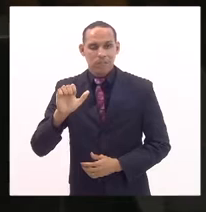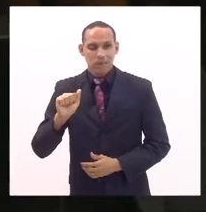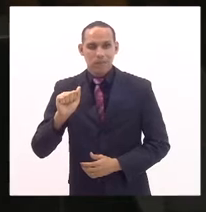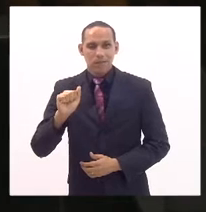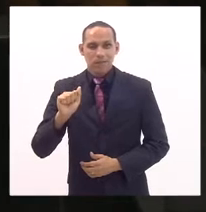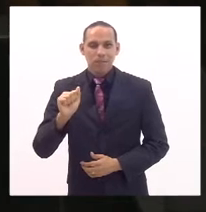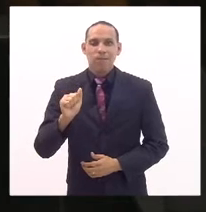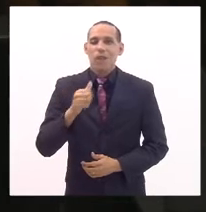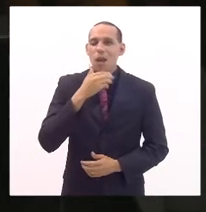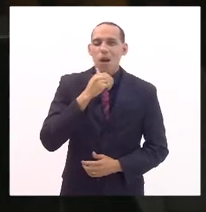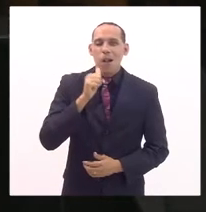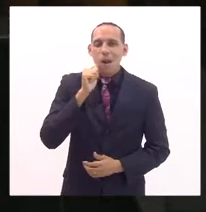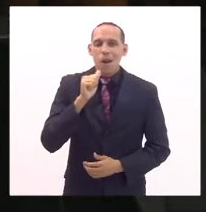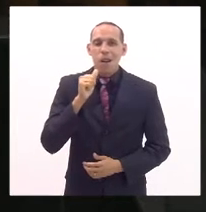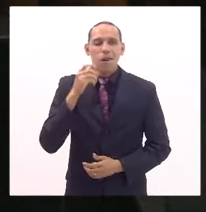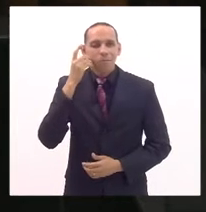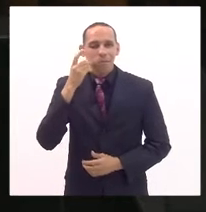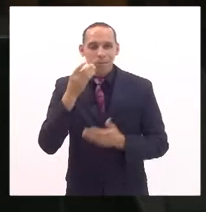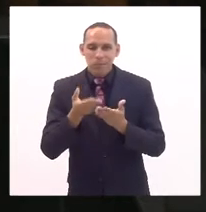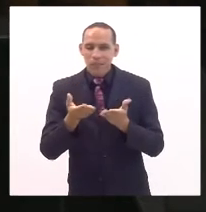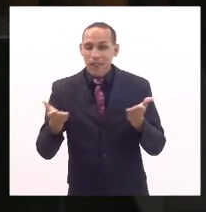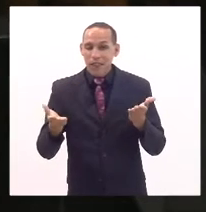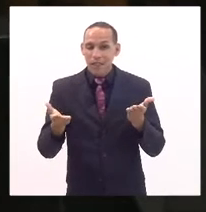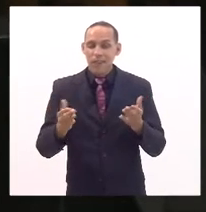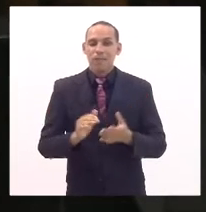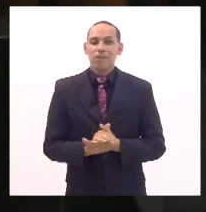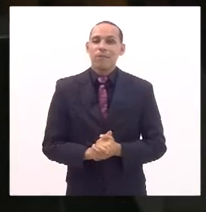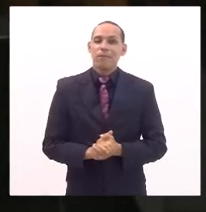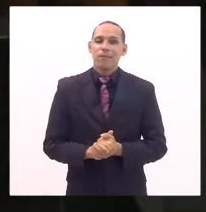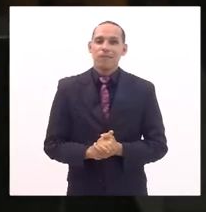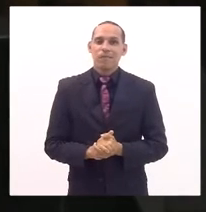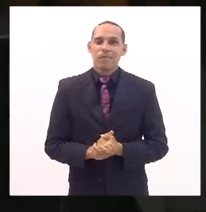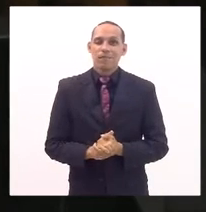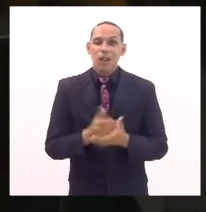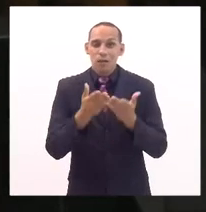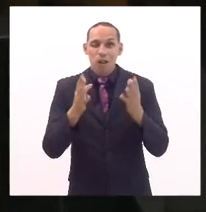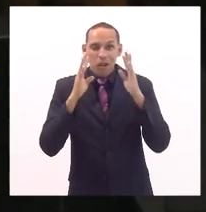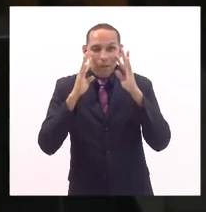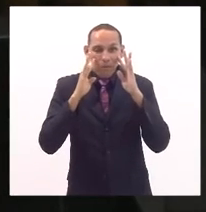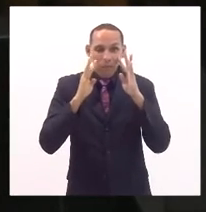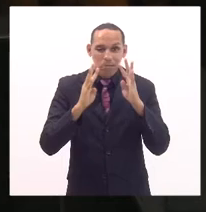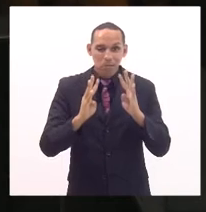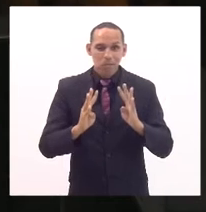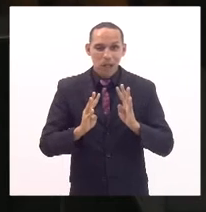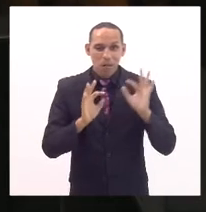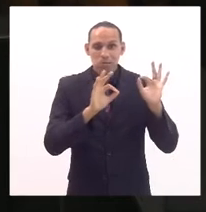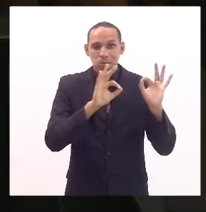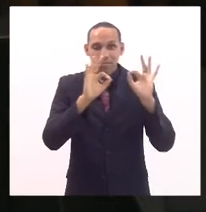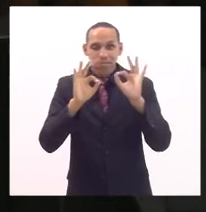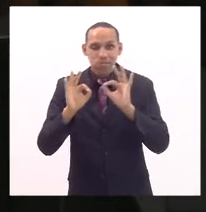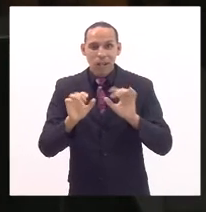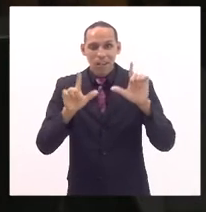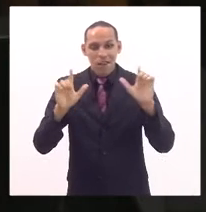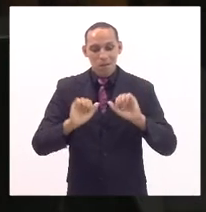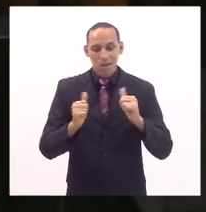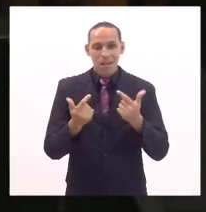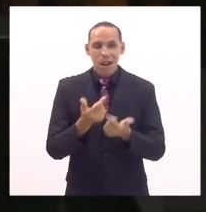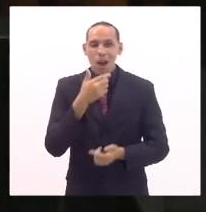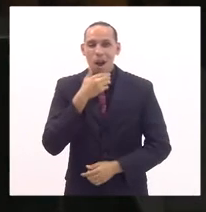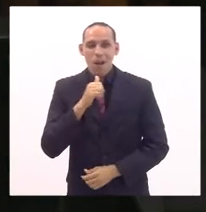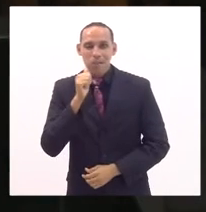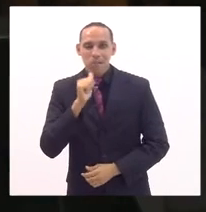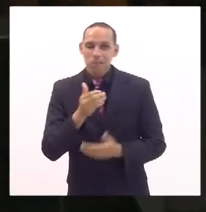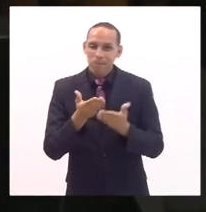senhores deputados senhoras e senhores telespectadores da TV alerj